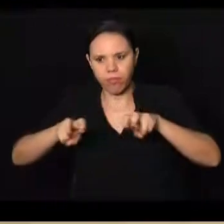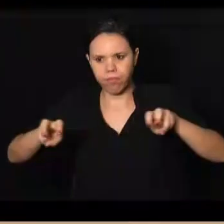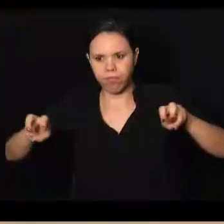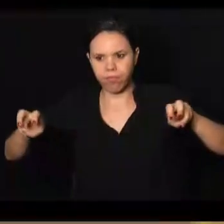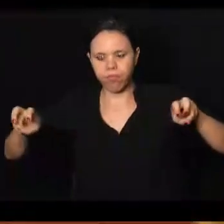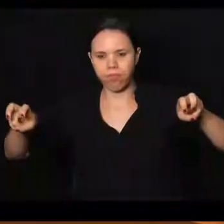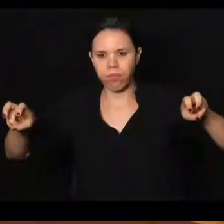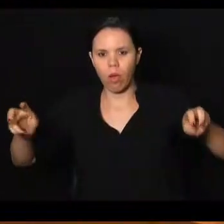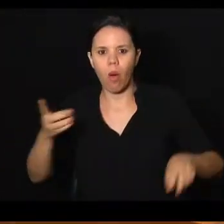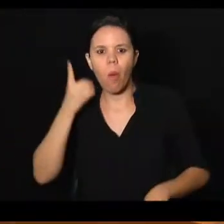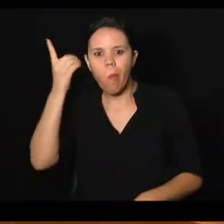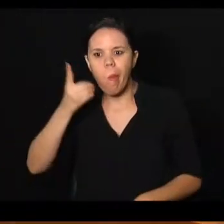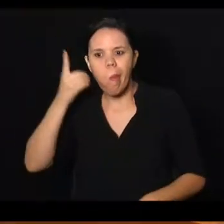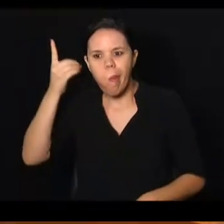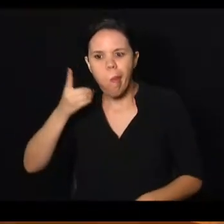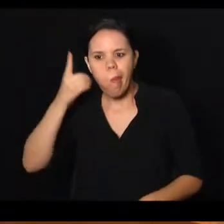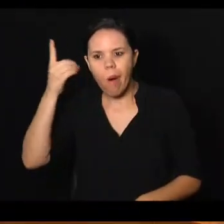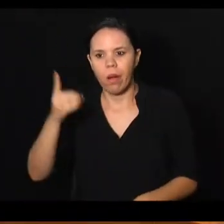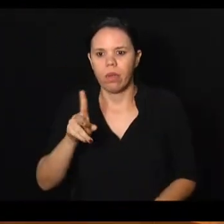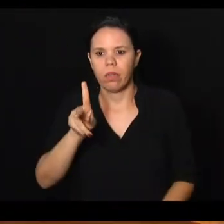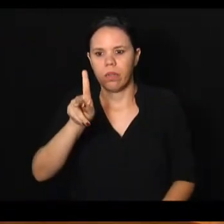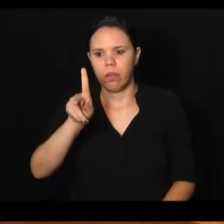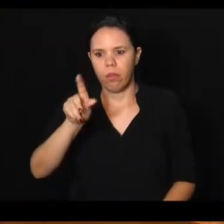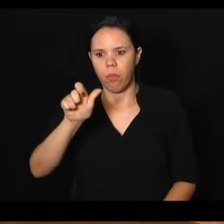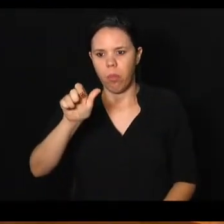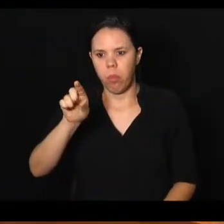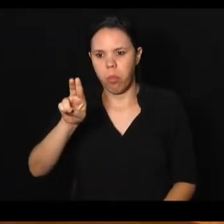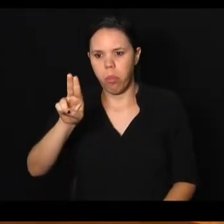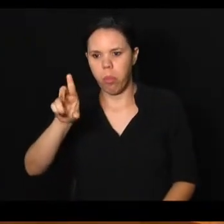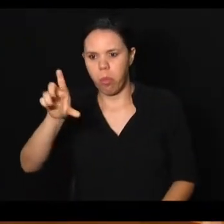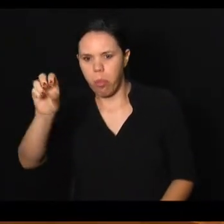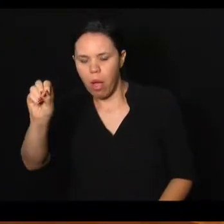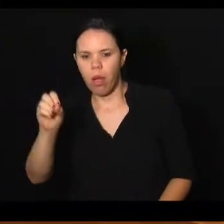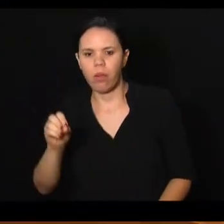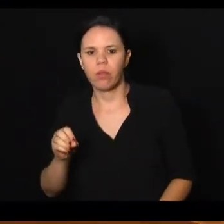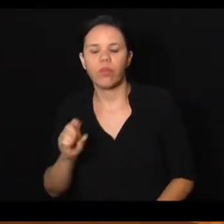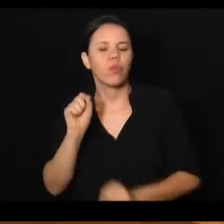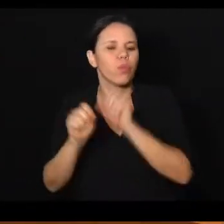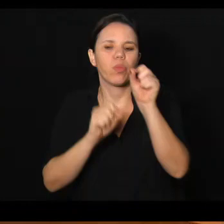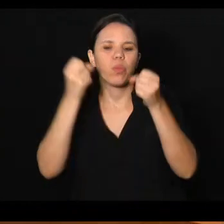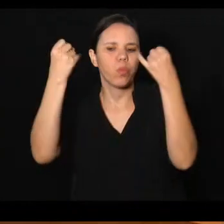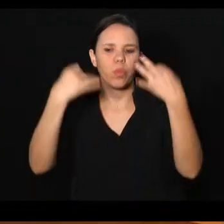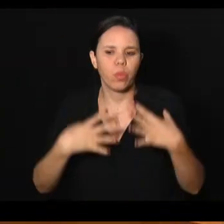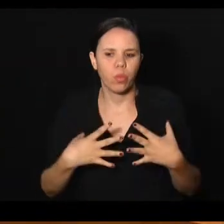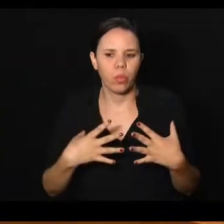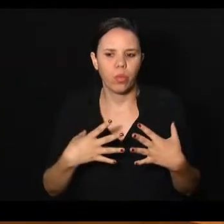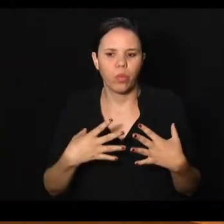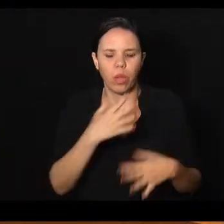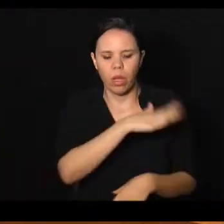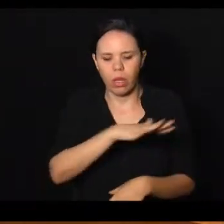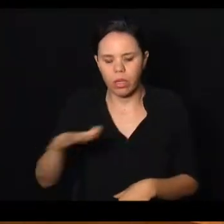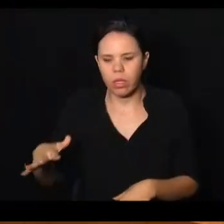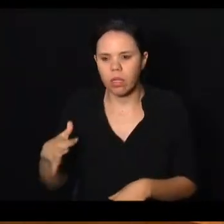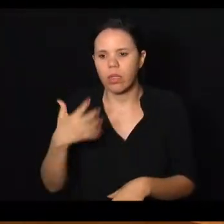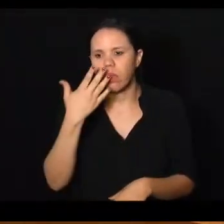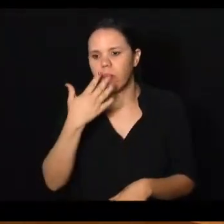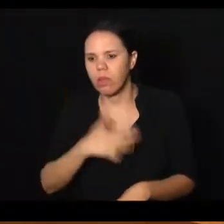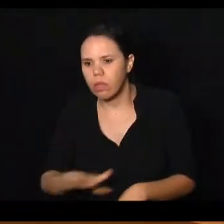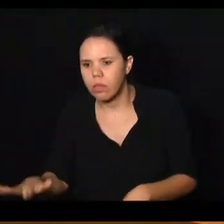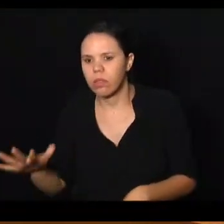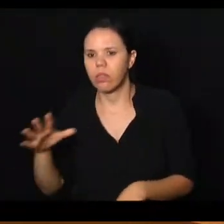isso? E dizer que a infância, a criança e adolescente agradece por essa